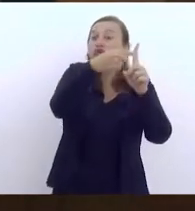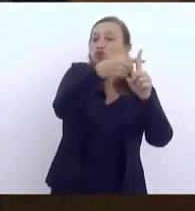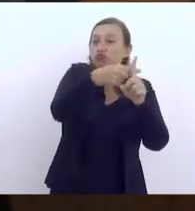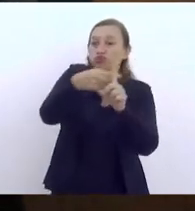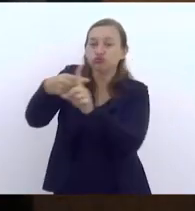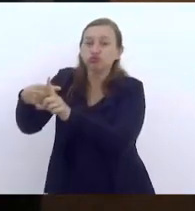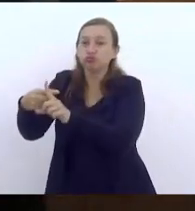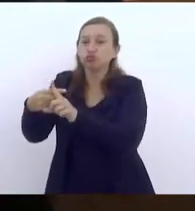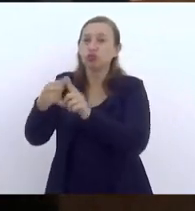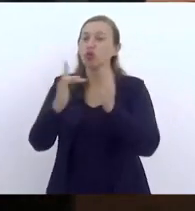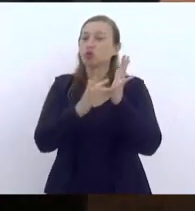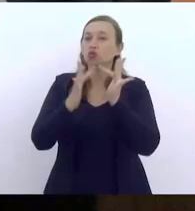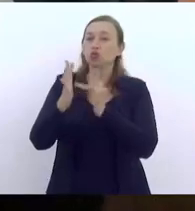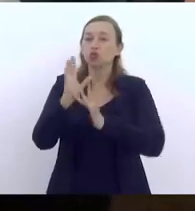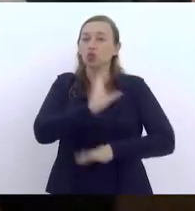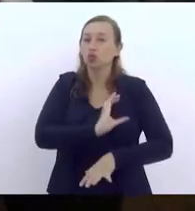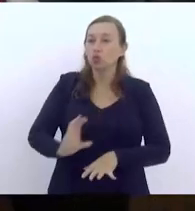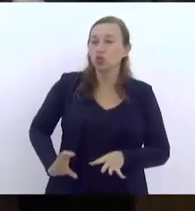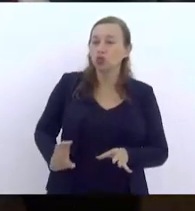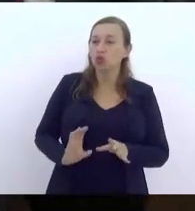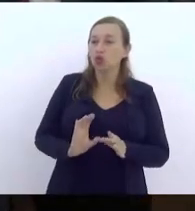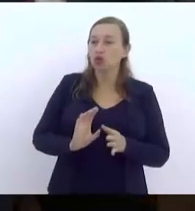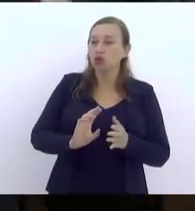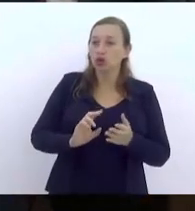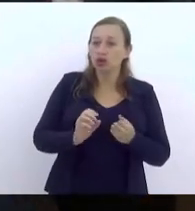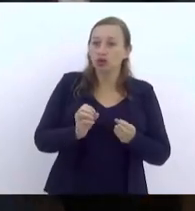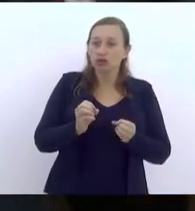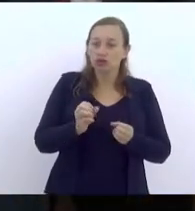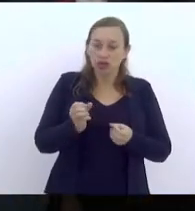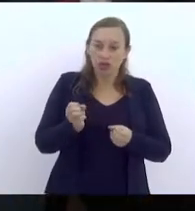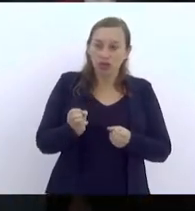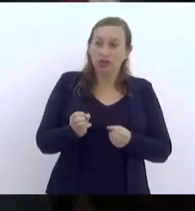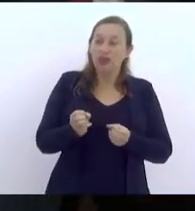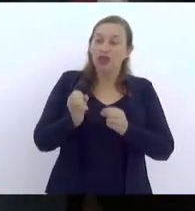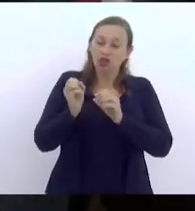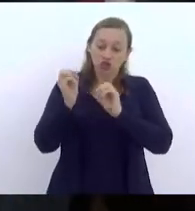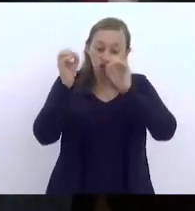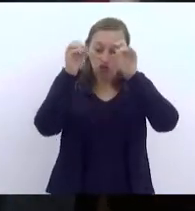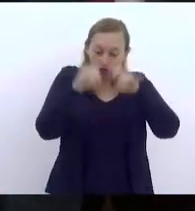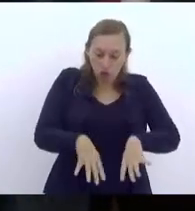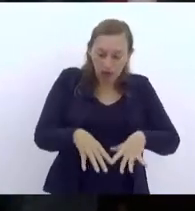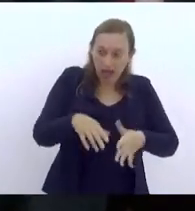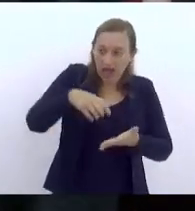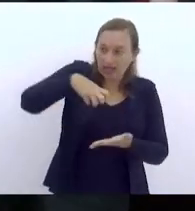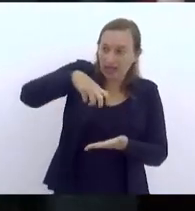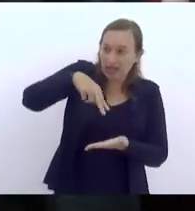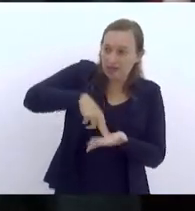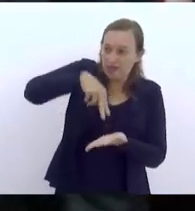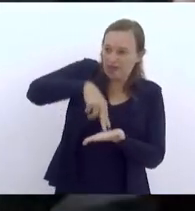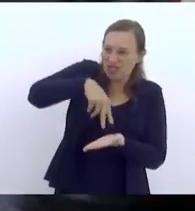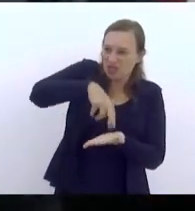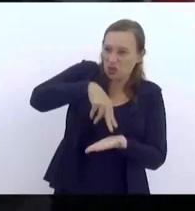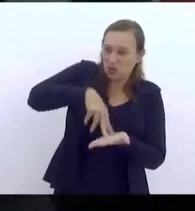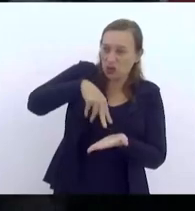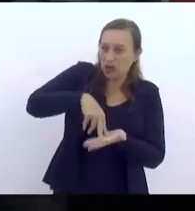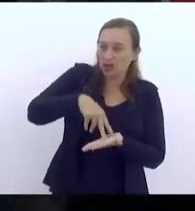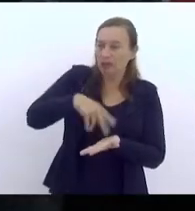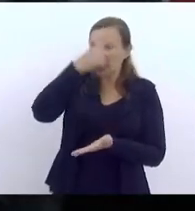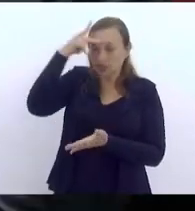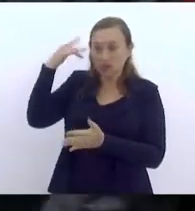de Jesus Cristo no chão, sendo pisoteada pelos militantes dessa